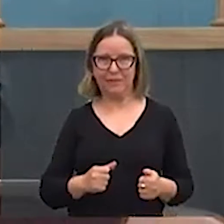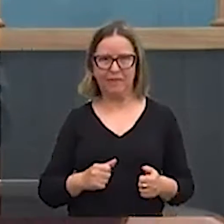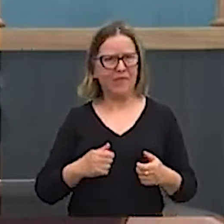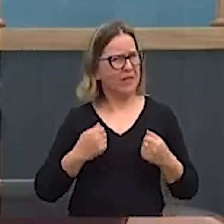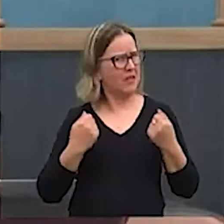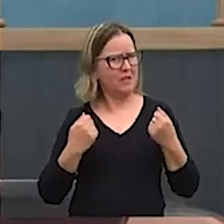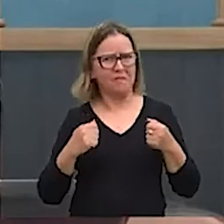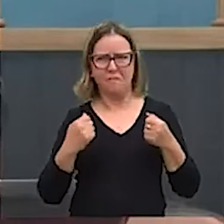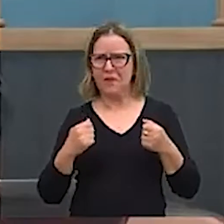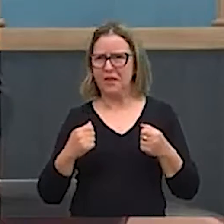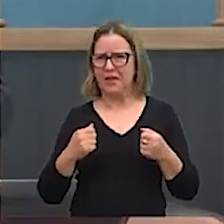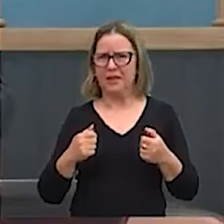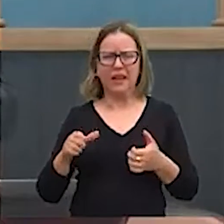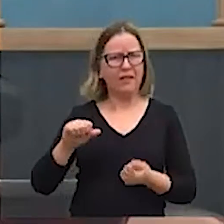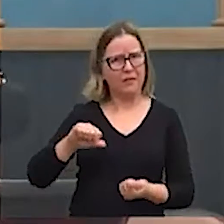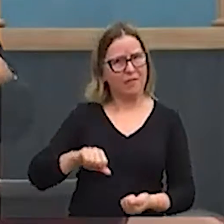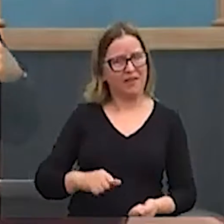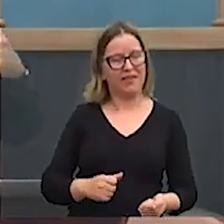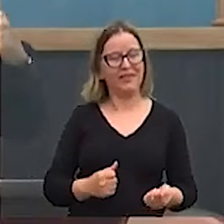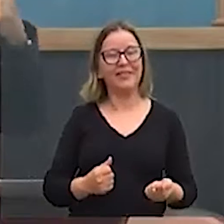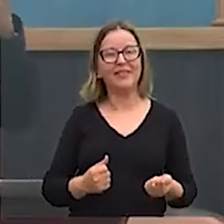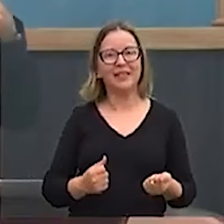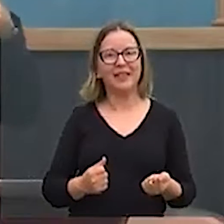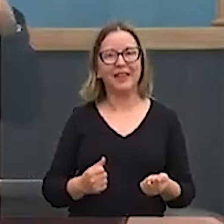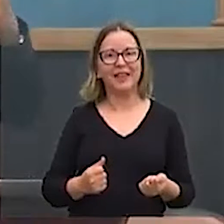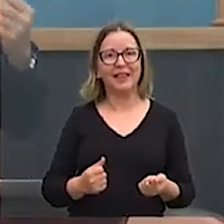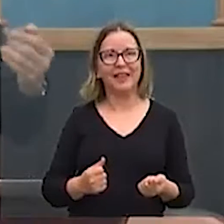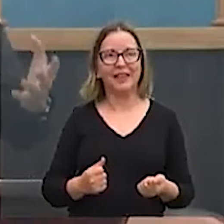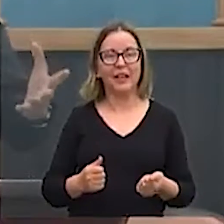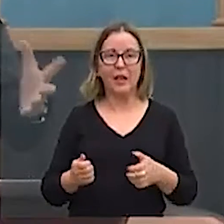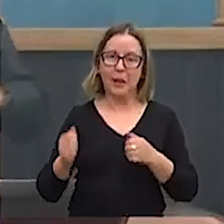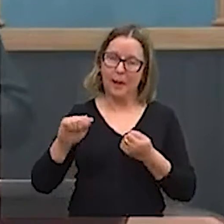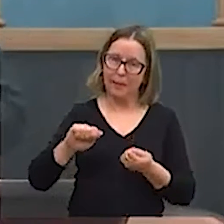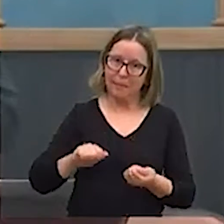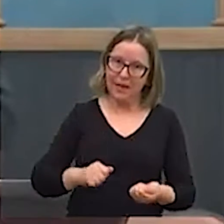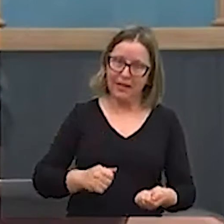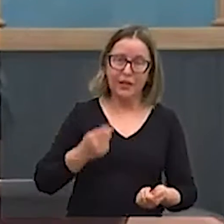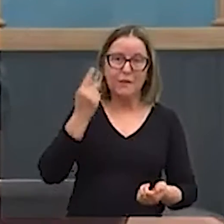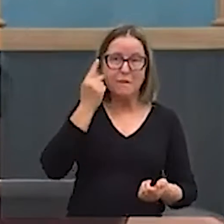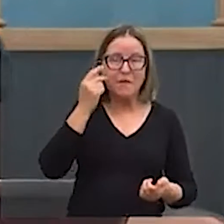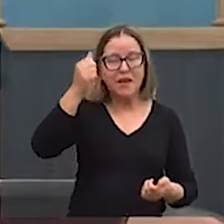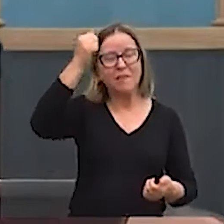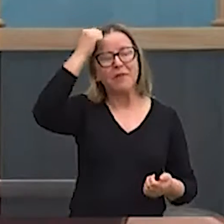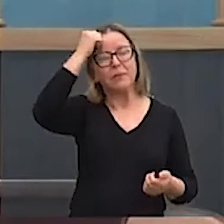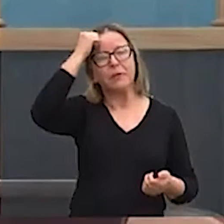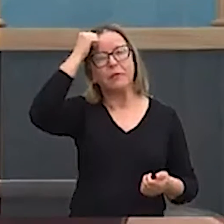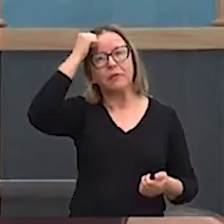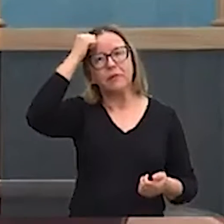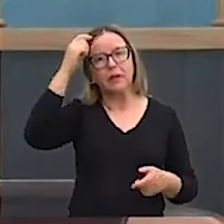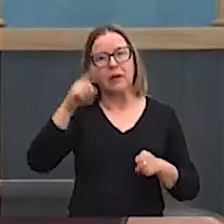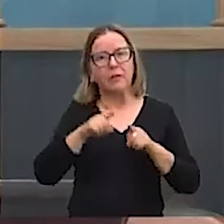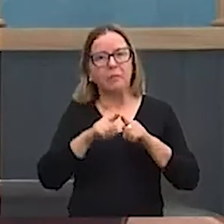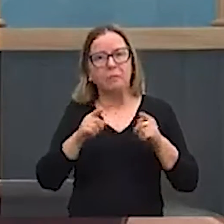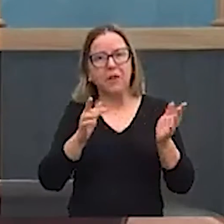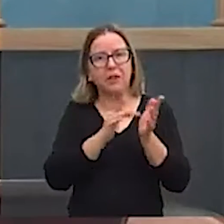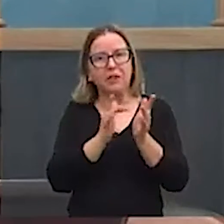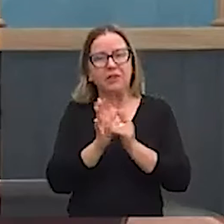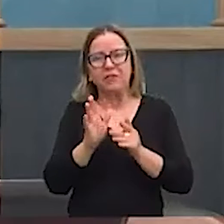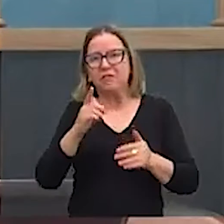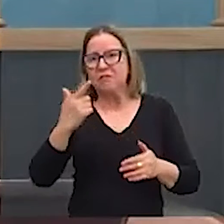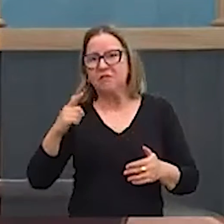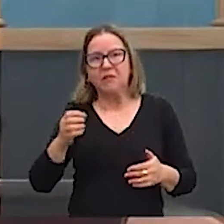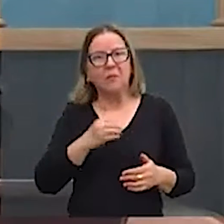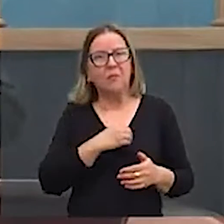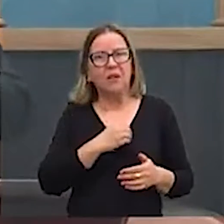batizado. O batismo era batismo de arrependimento. Jesus não tinha de que se arrepender, porque ele não tinha